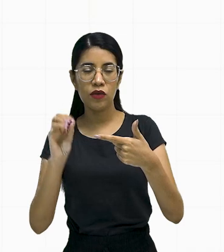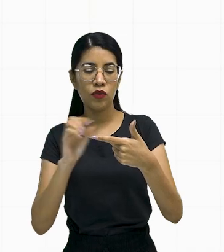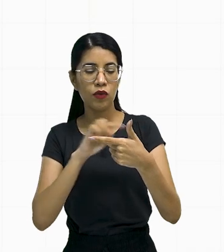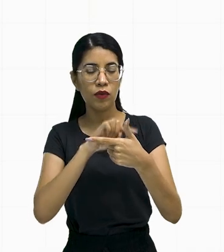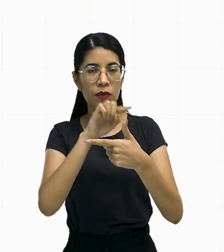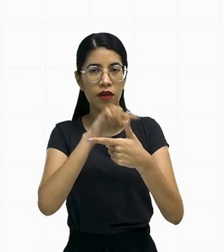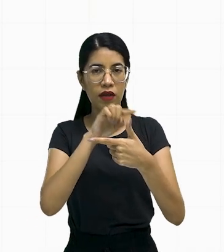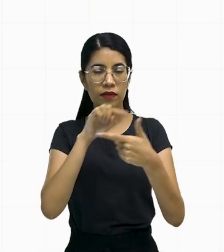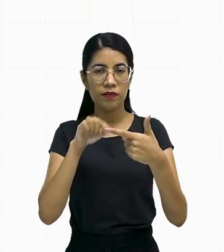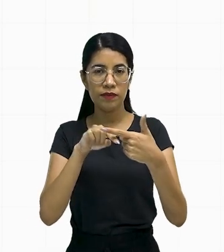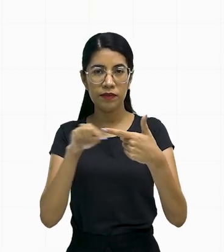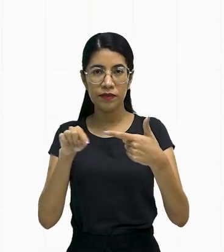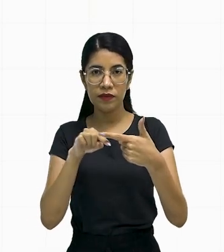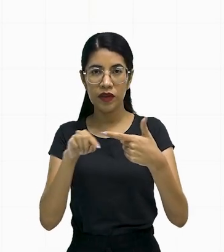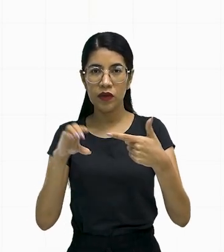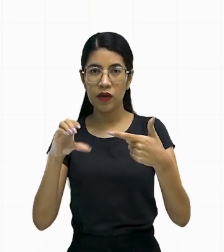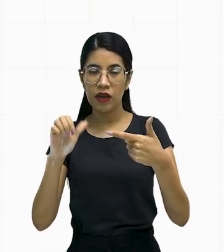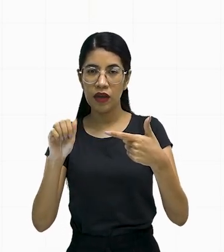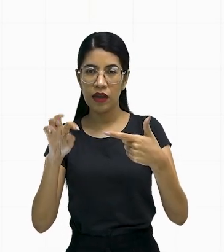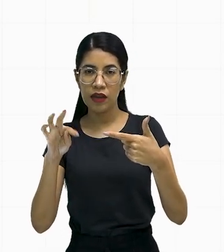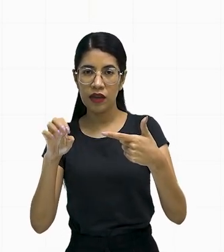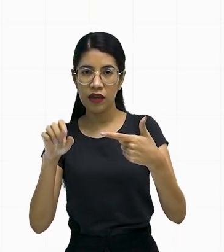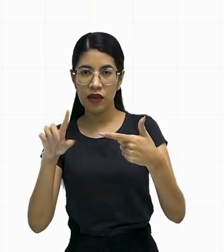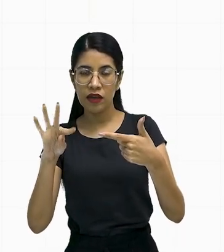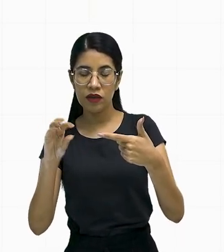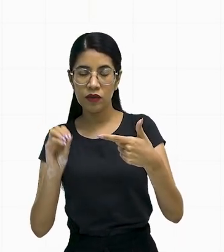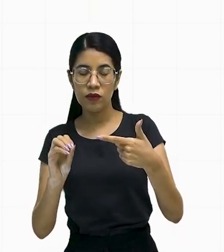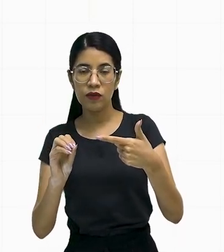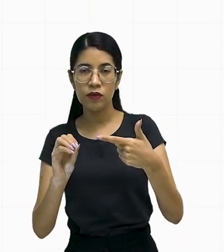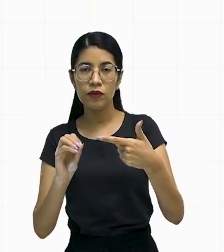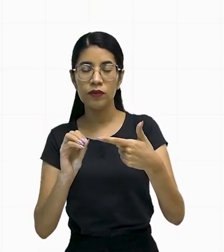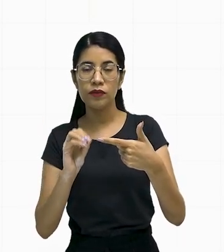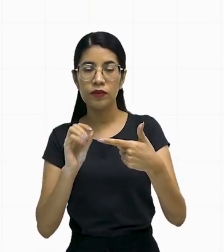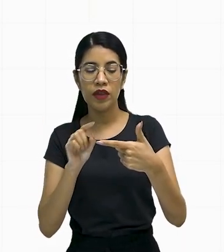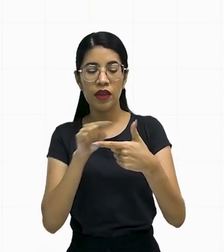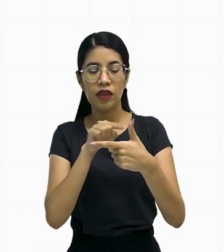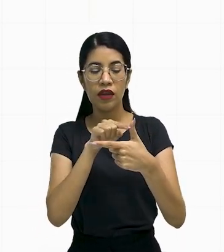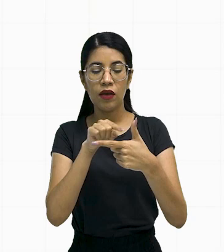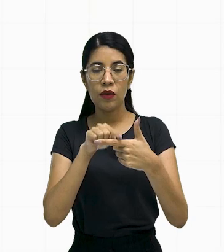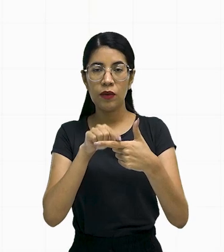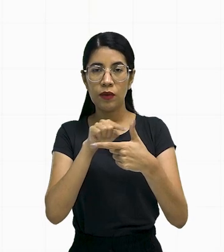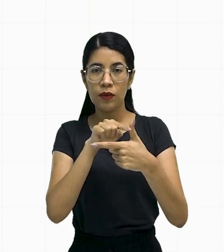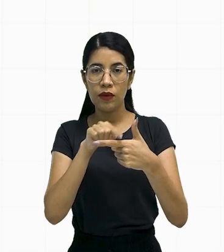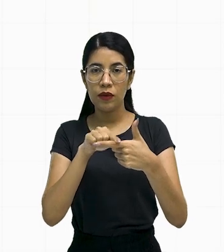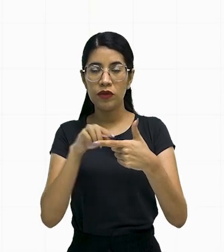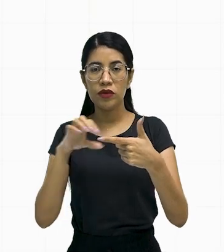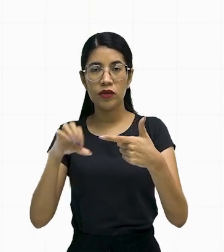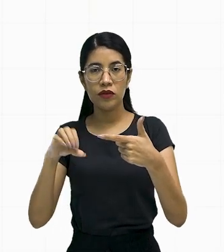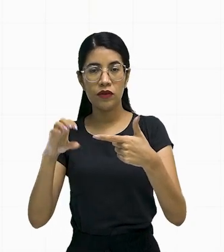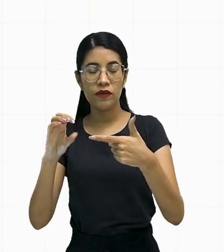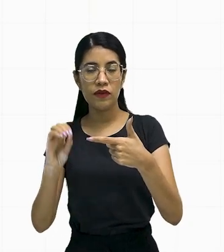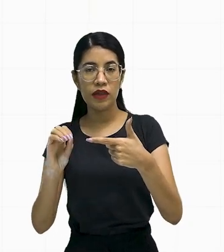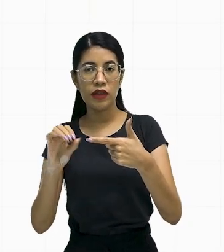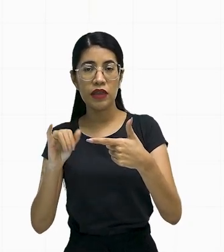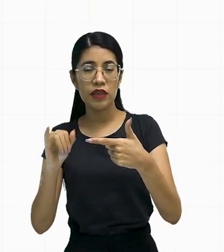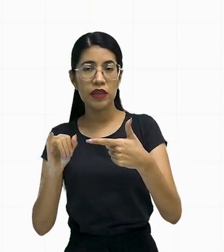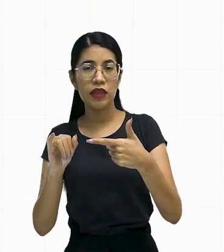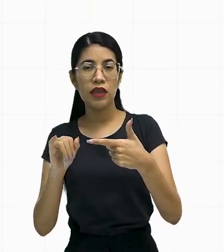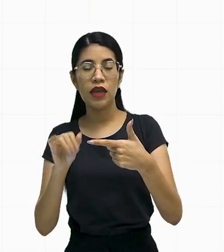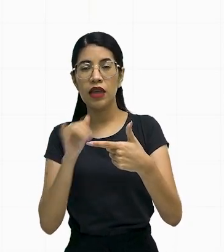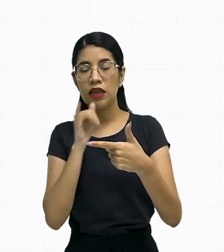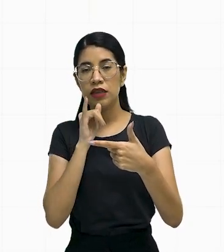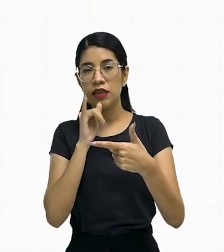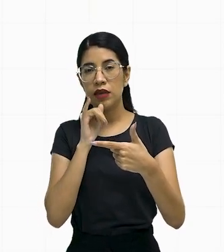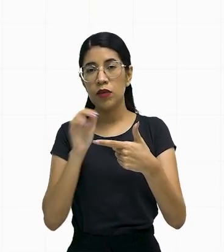ó. Os catetos são os dois lados que formam o ângulo de 90 graus. Se você pegar com a sua